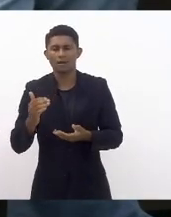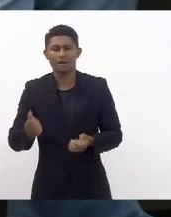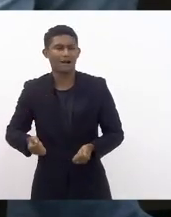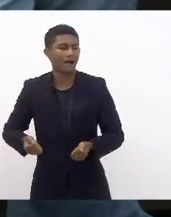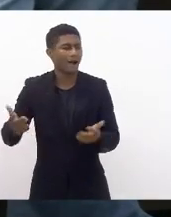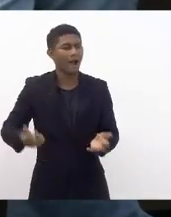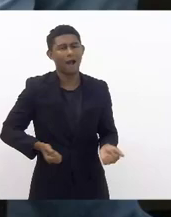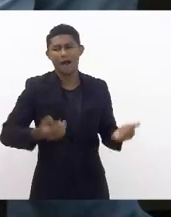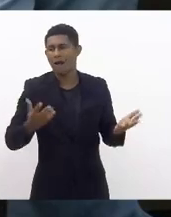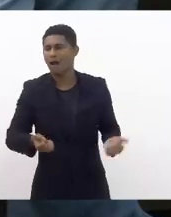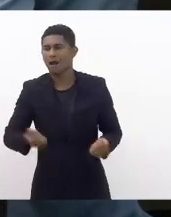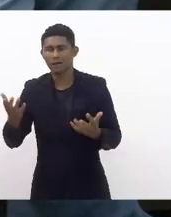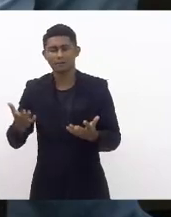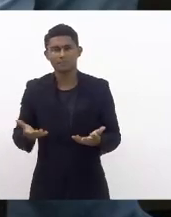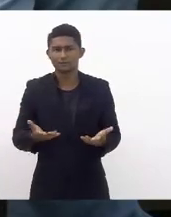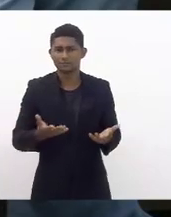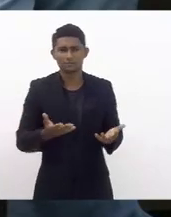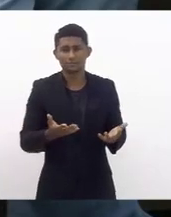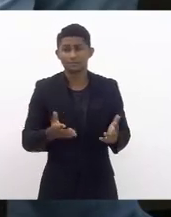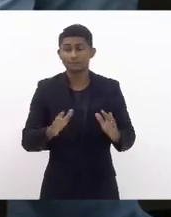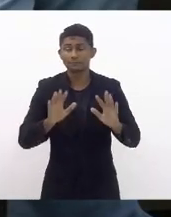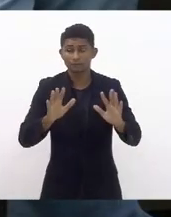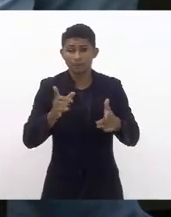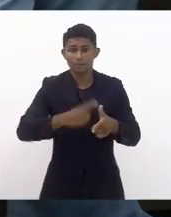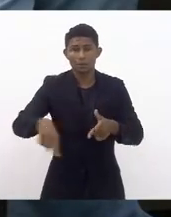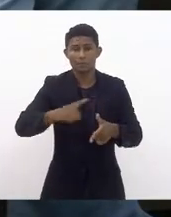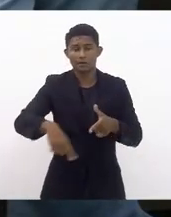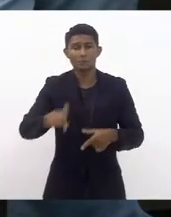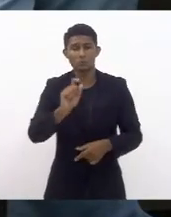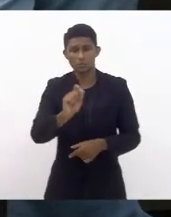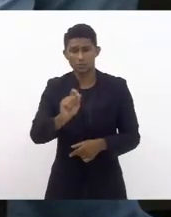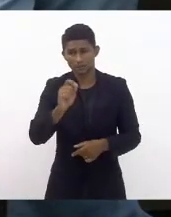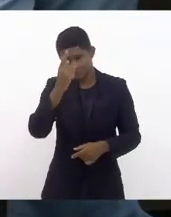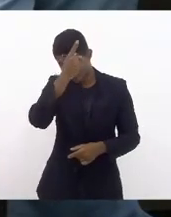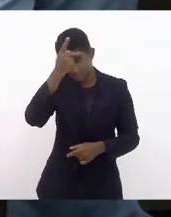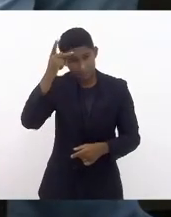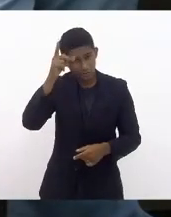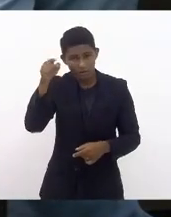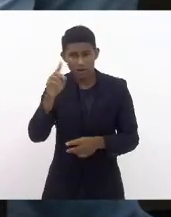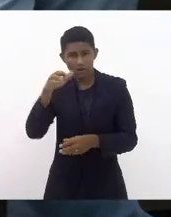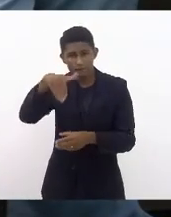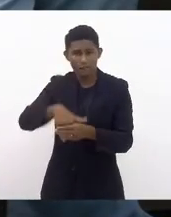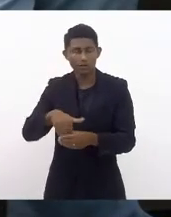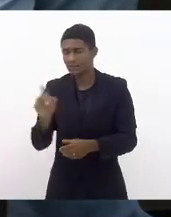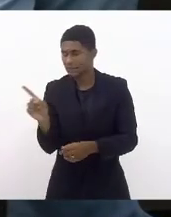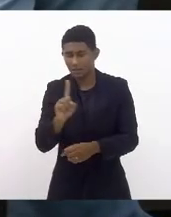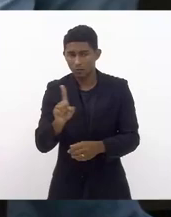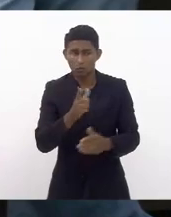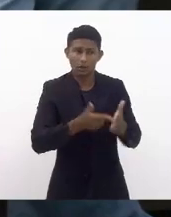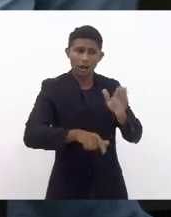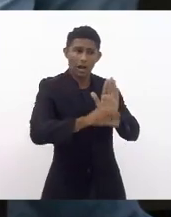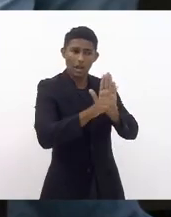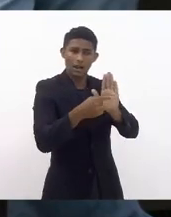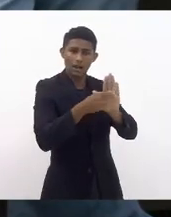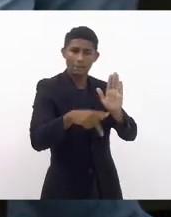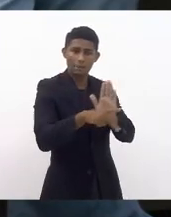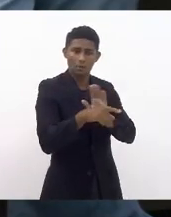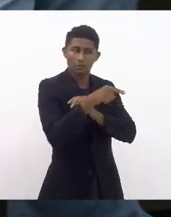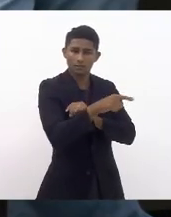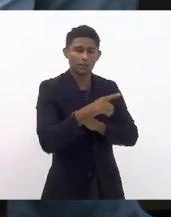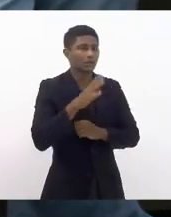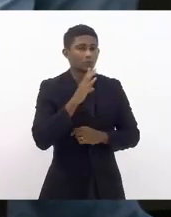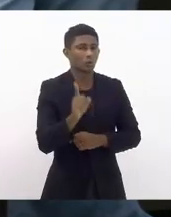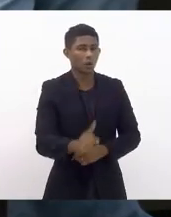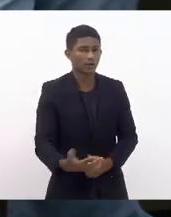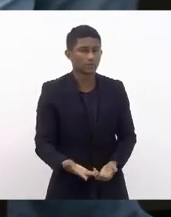os recursos. O problema é que as pessoas que estão votando não conhecem a lei da UESO. Não conhecem o que é um técnico universitário